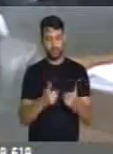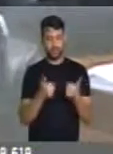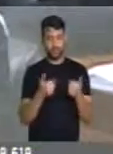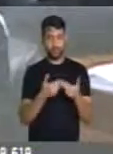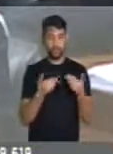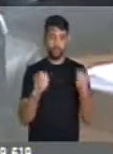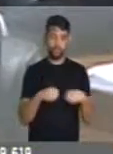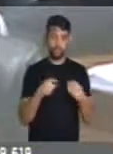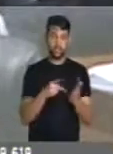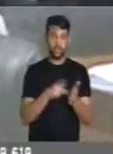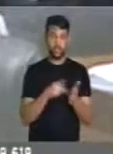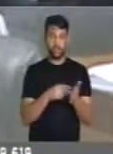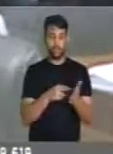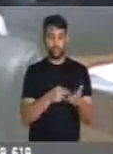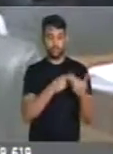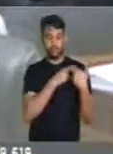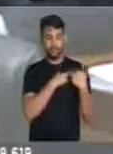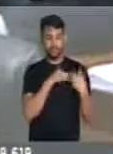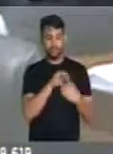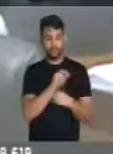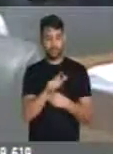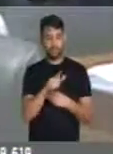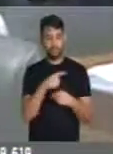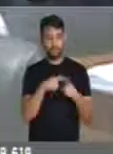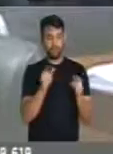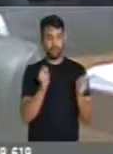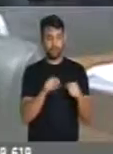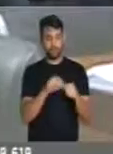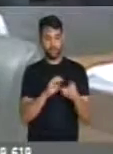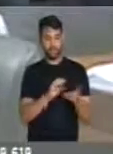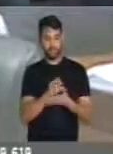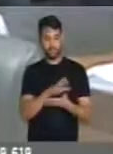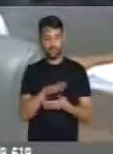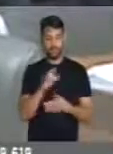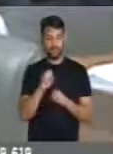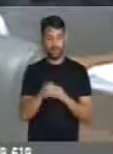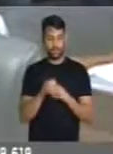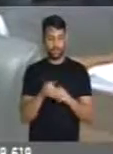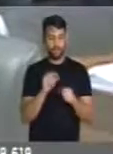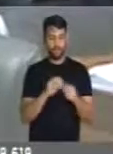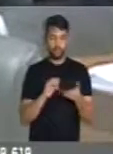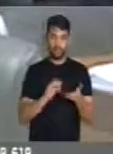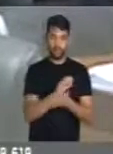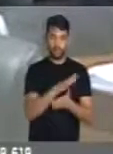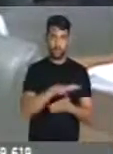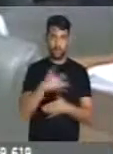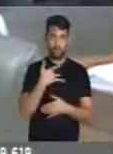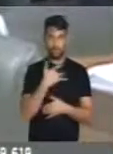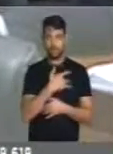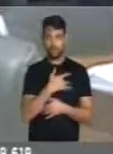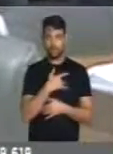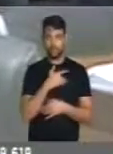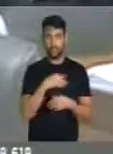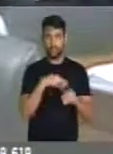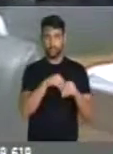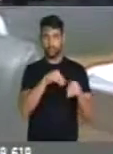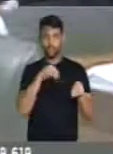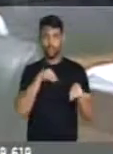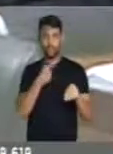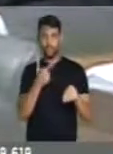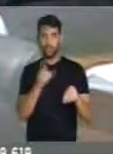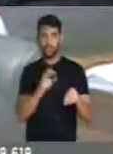Então precisa sim de responsabilidade fiscal, para poder investir na educação, para poder investir na saúde. Não se tira